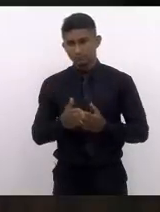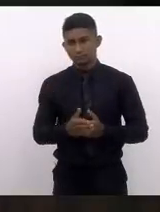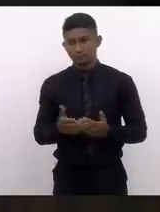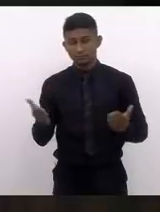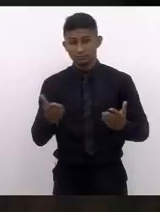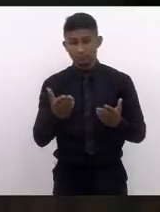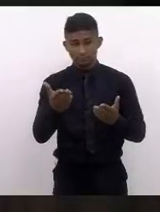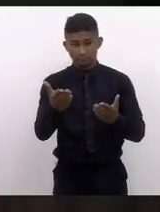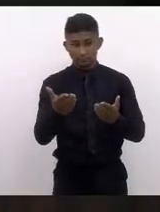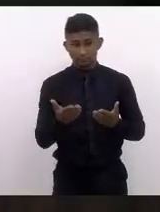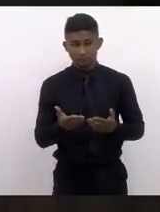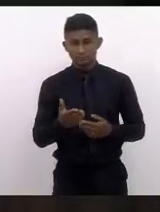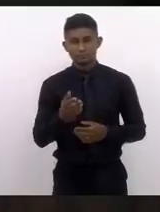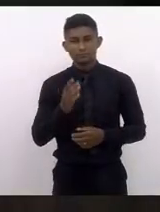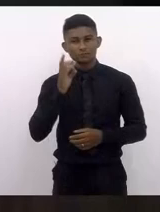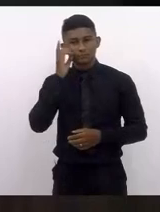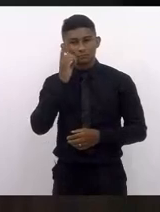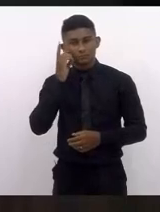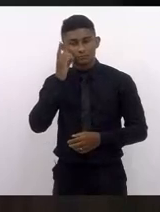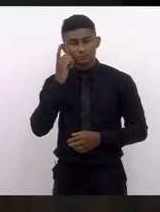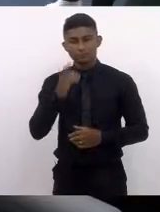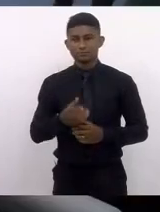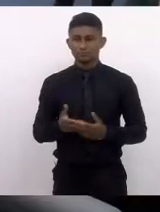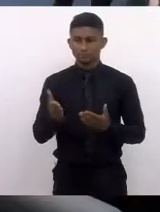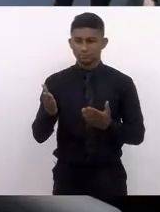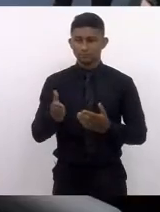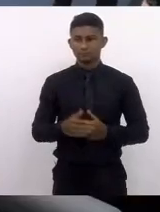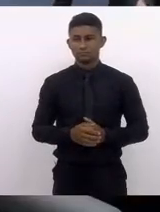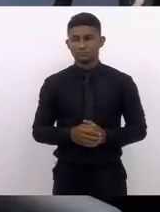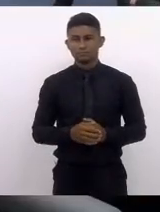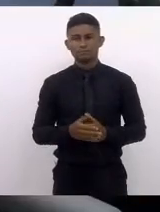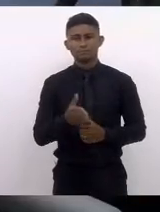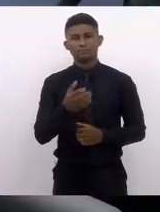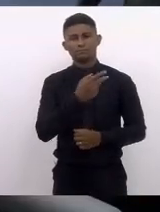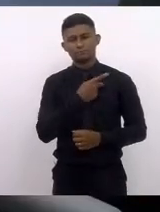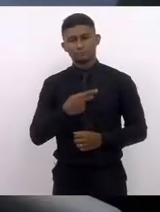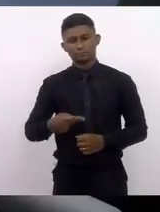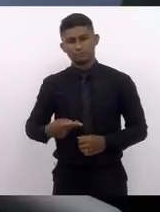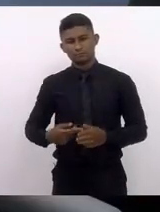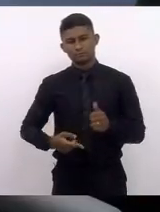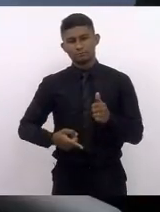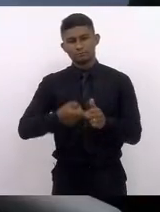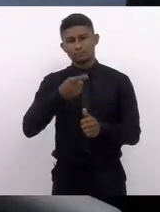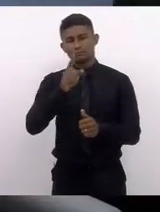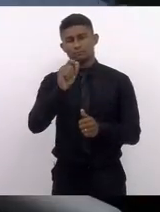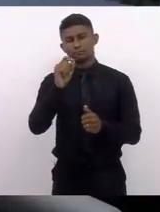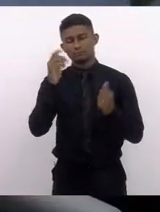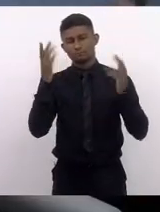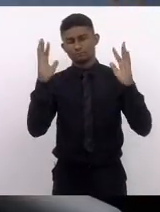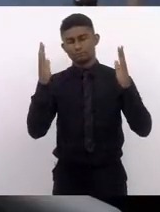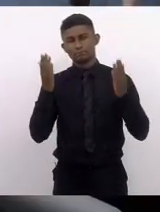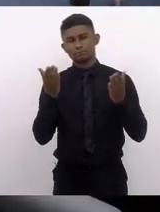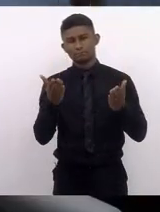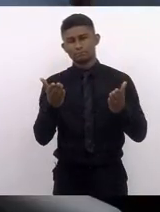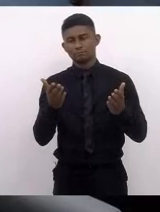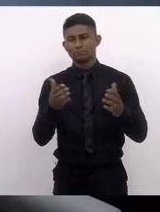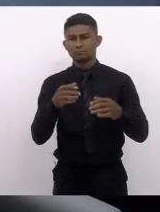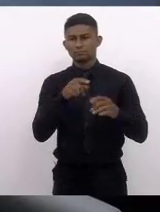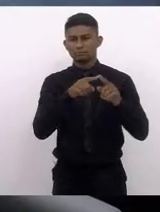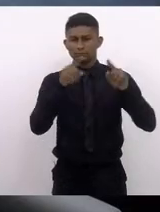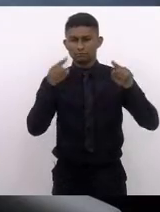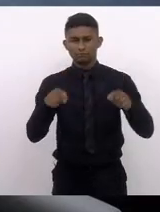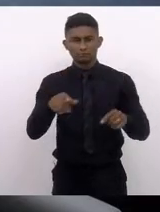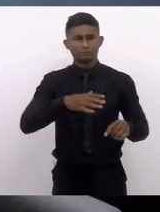convida agora Nobre Deputado Flávio Serafim senhor presidente em primeiro lugar parabenizar todo o